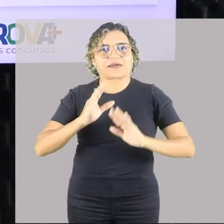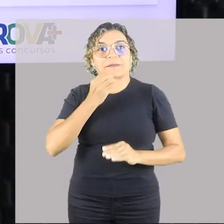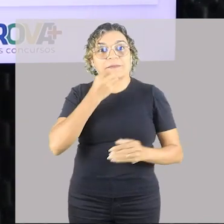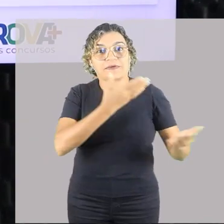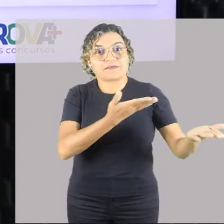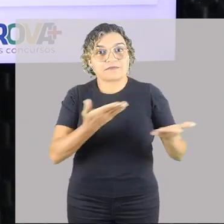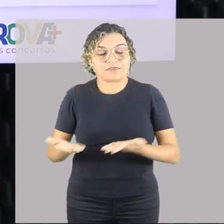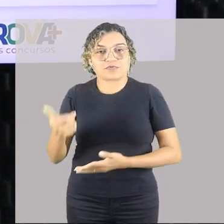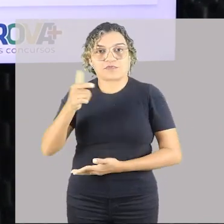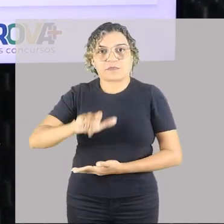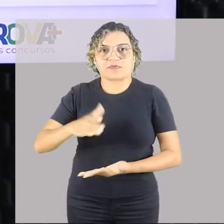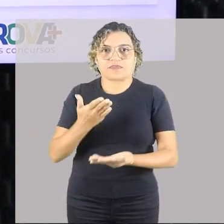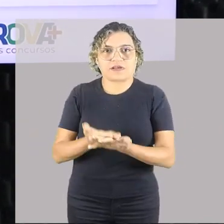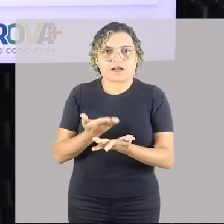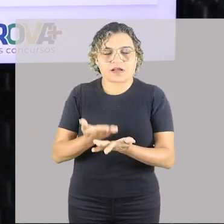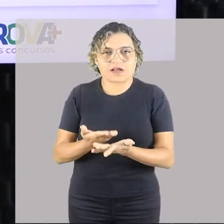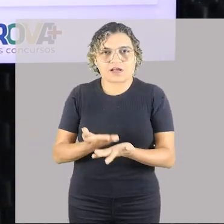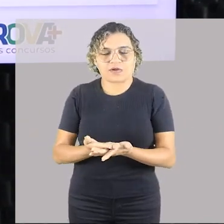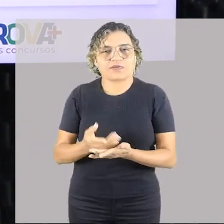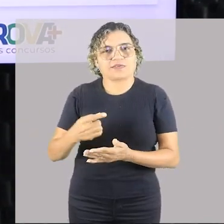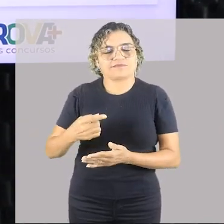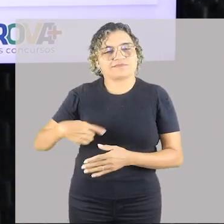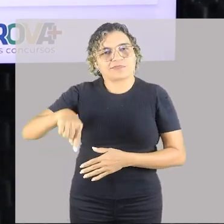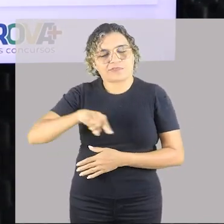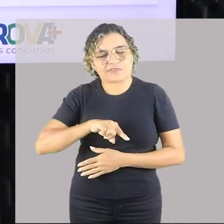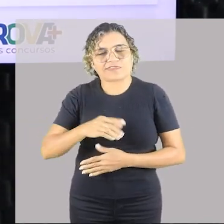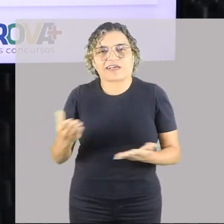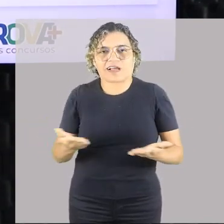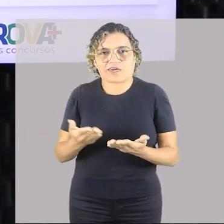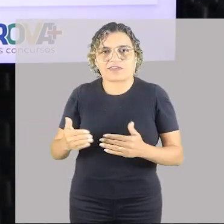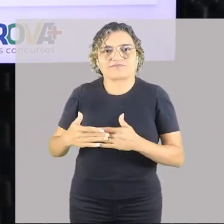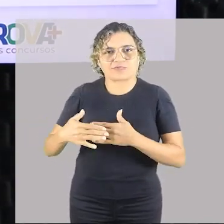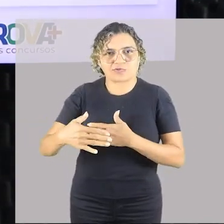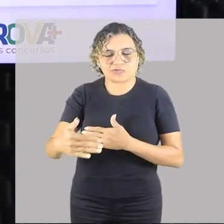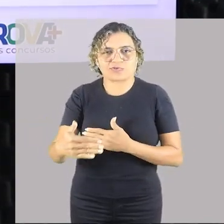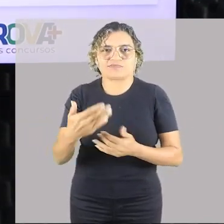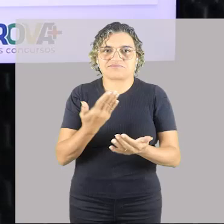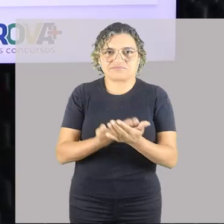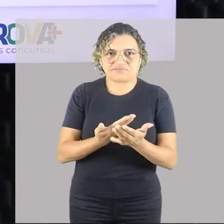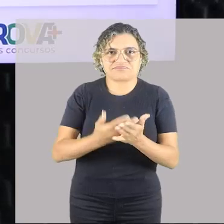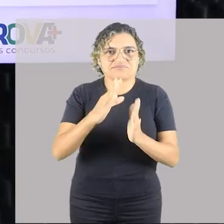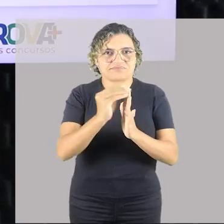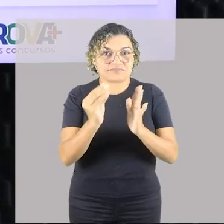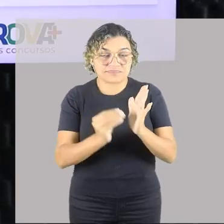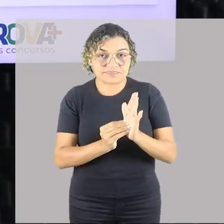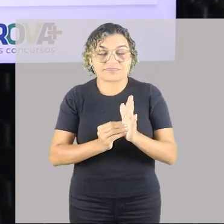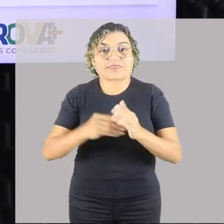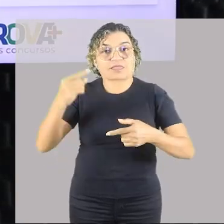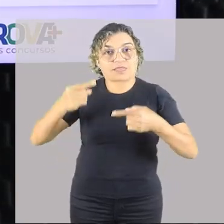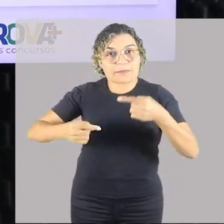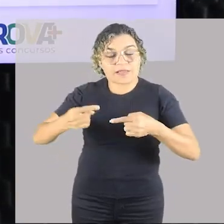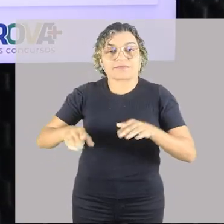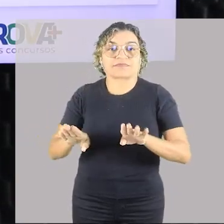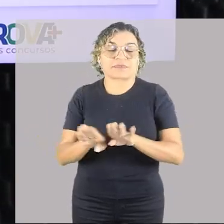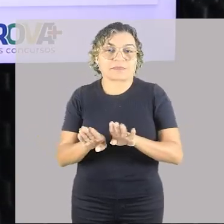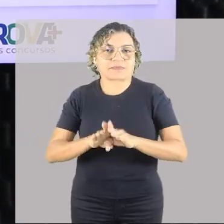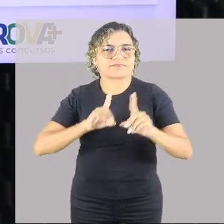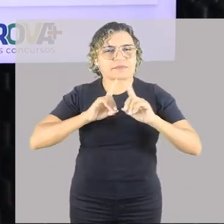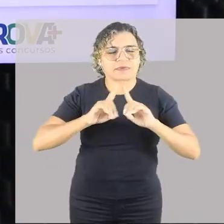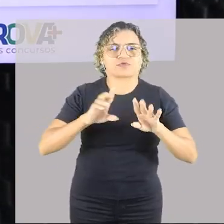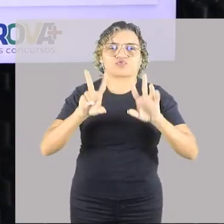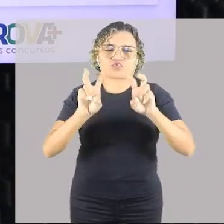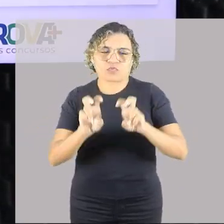pessoal, bem-vindos a mais uma aula. Vamos aqui seguindo os nossos conteúdos, estudos, debates sobre